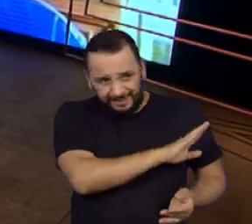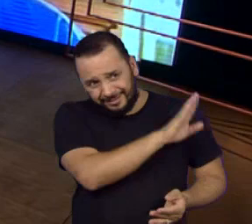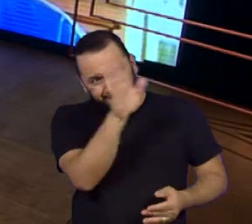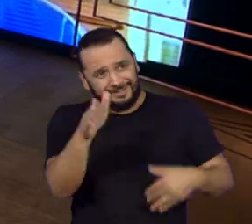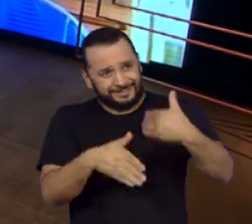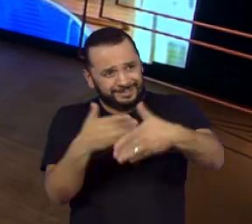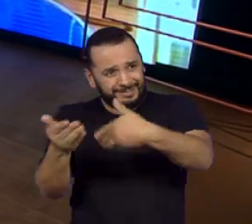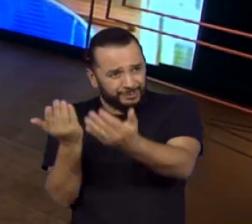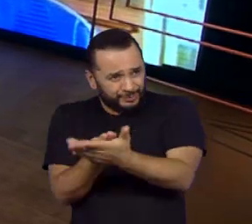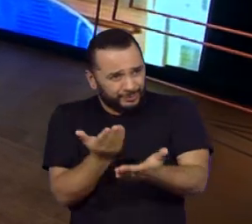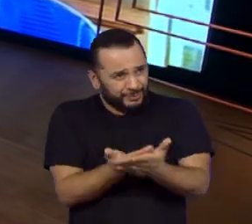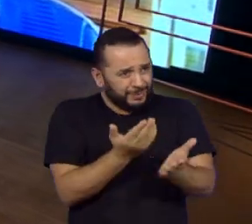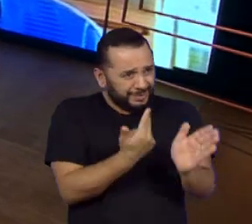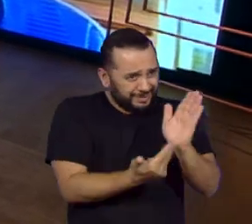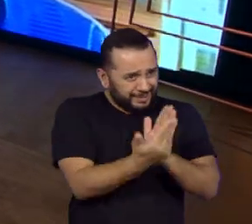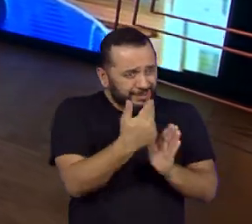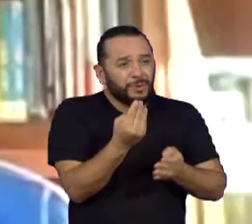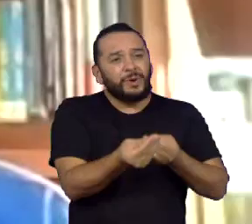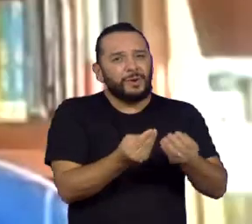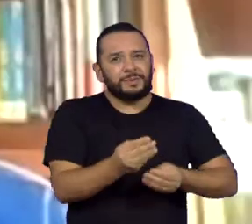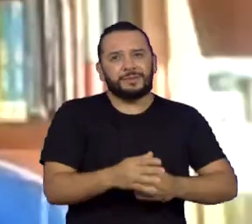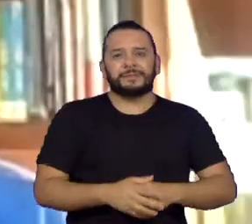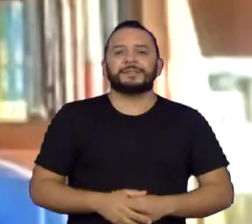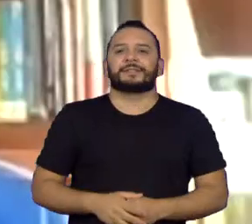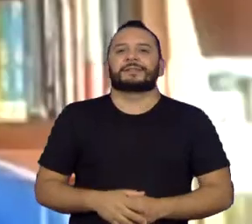bem assim, né? Como é que foi esse período?